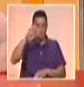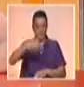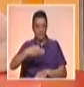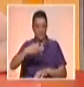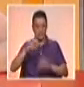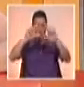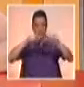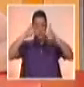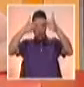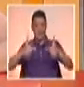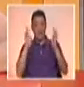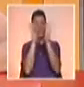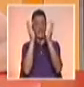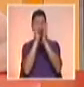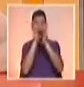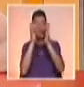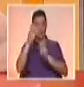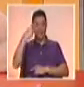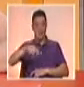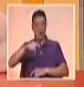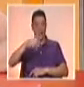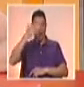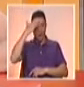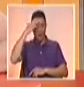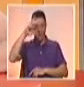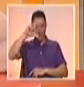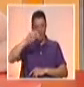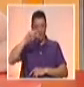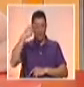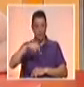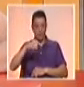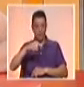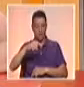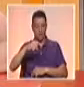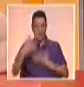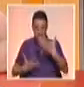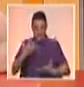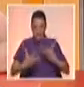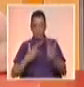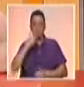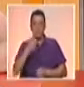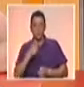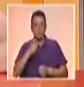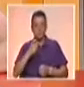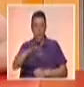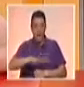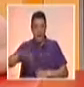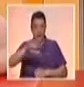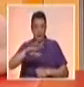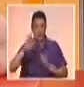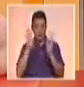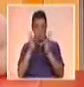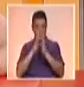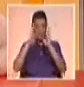internet. Eu acho que temos esse grande... Como é que ela está a ser usada, Isabel, nesta área? Para já... Ou ainda não está? Está. Para